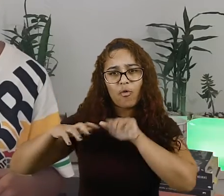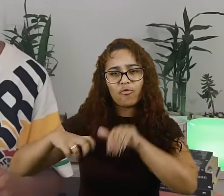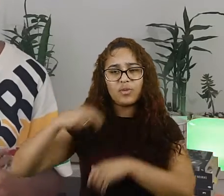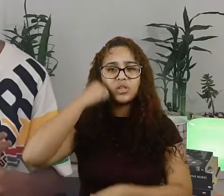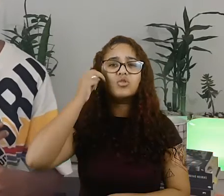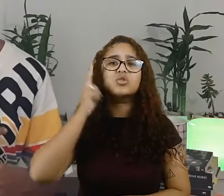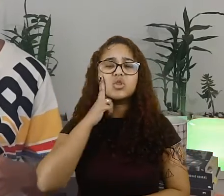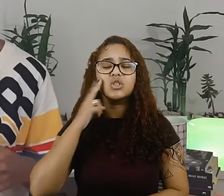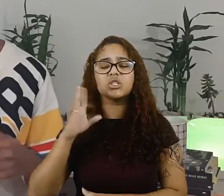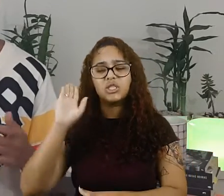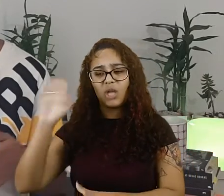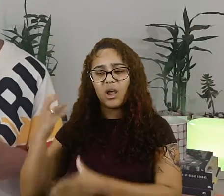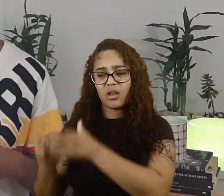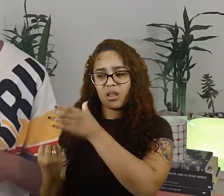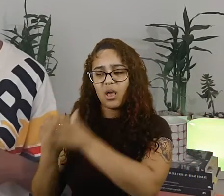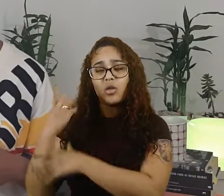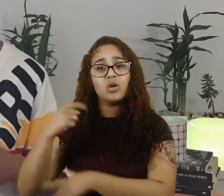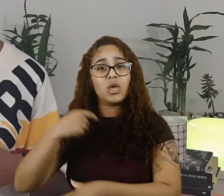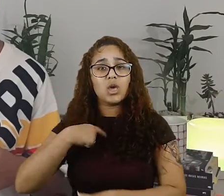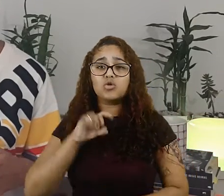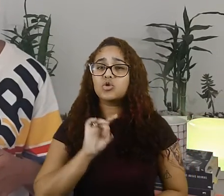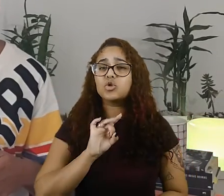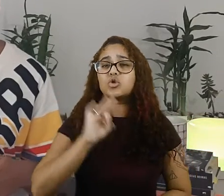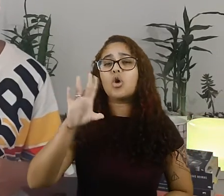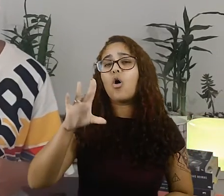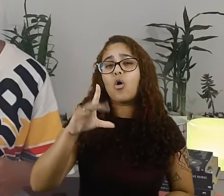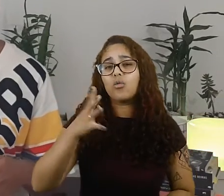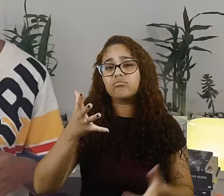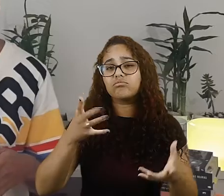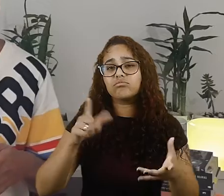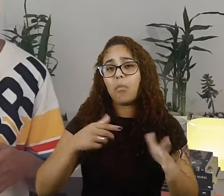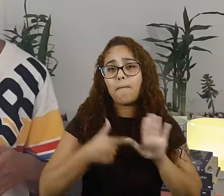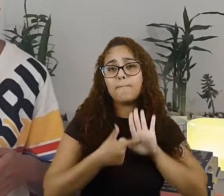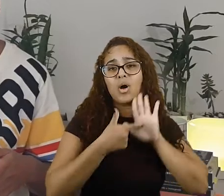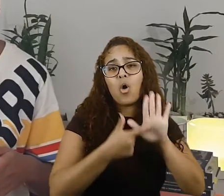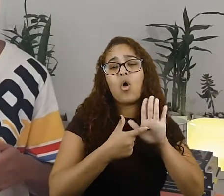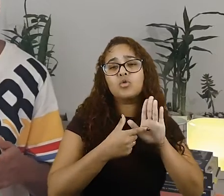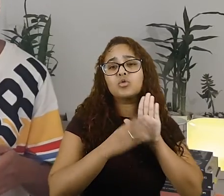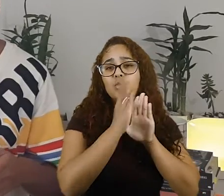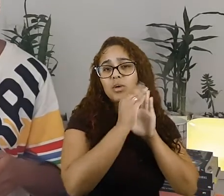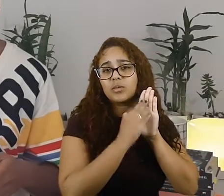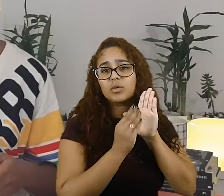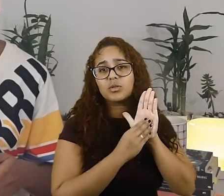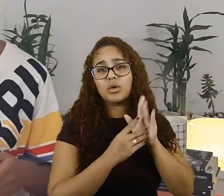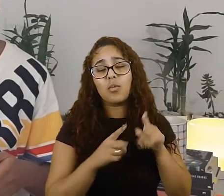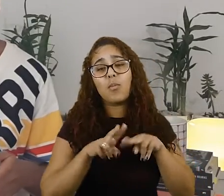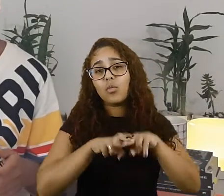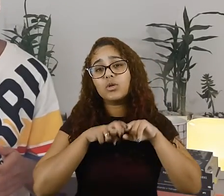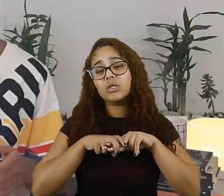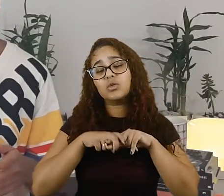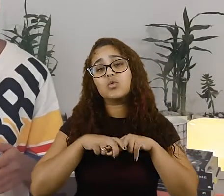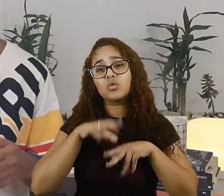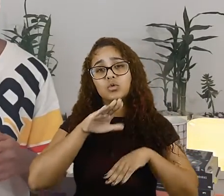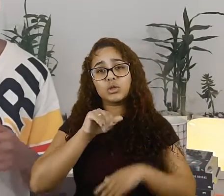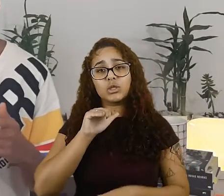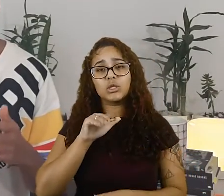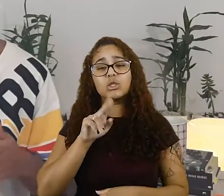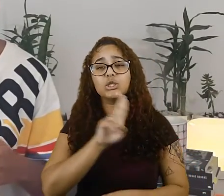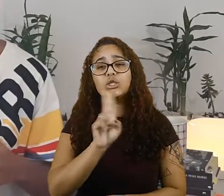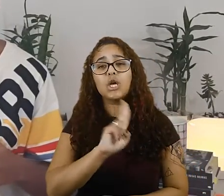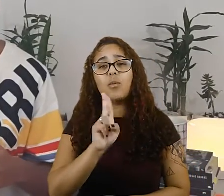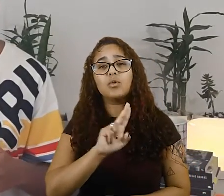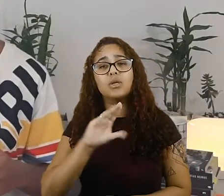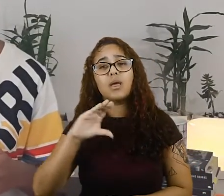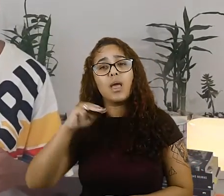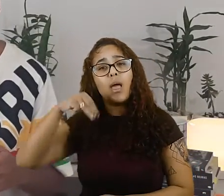movimentos negros já não fizeram antes. O que eu trago apenas é uma metodologia, né? Por isso que eu também